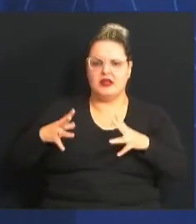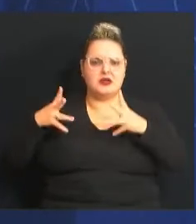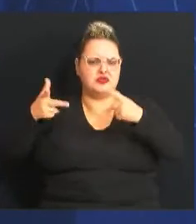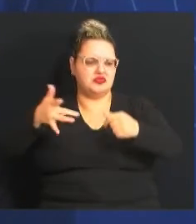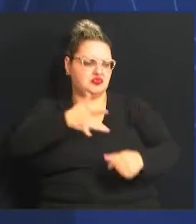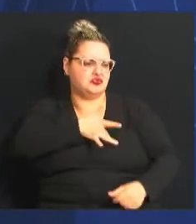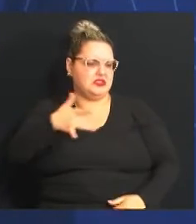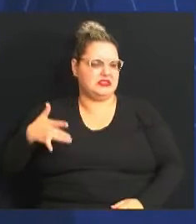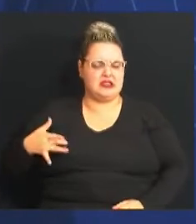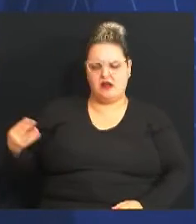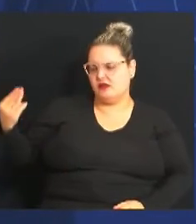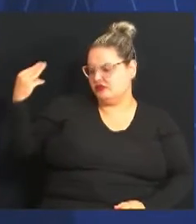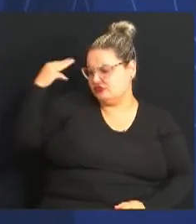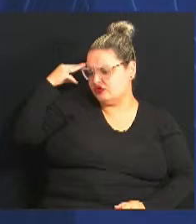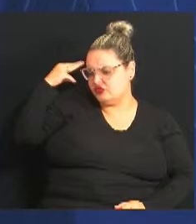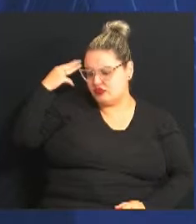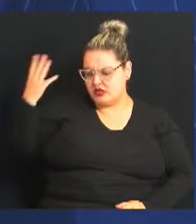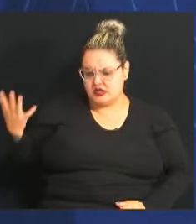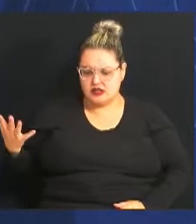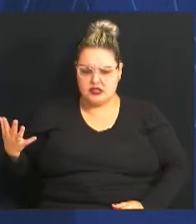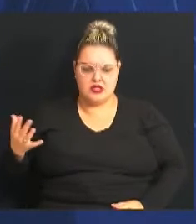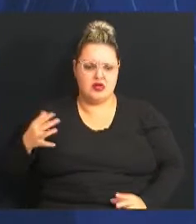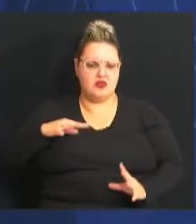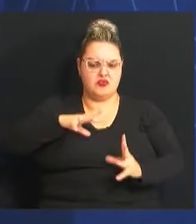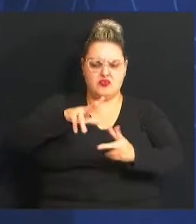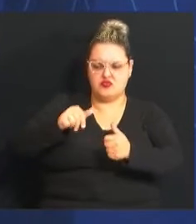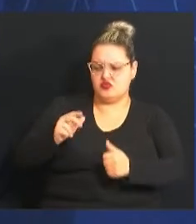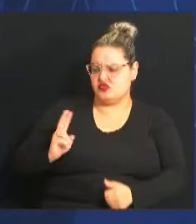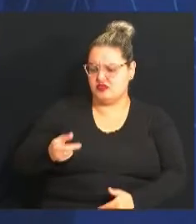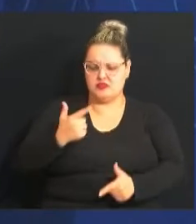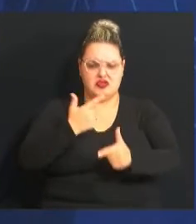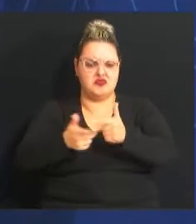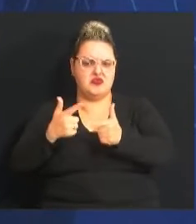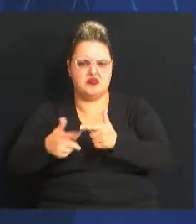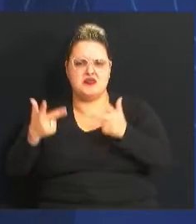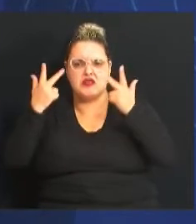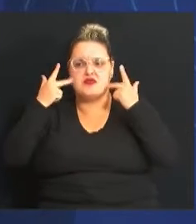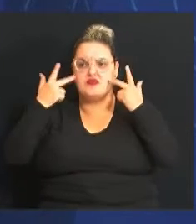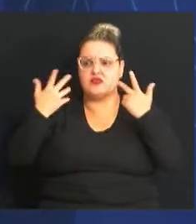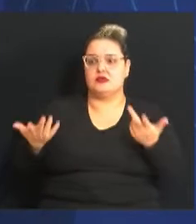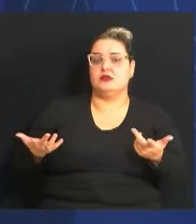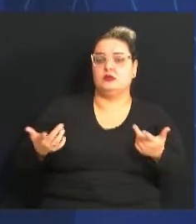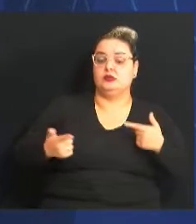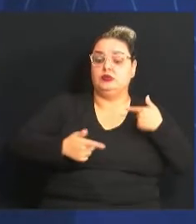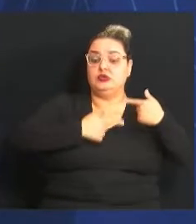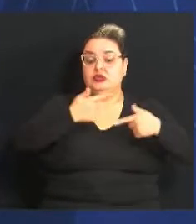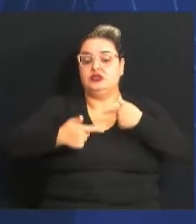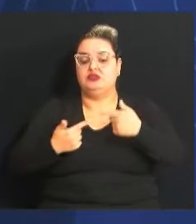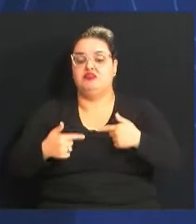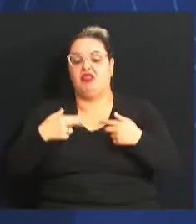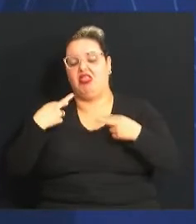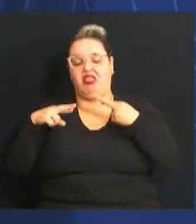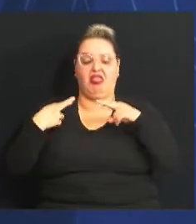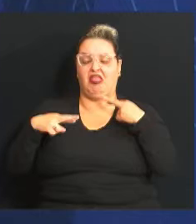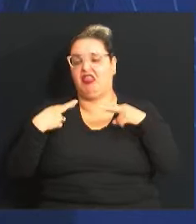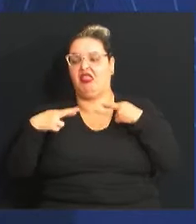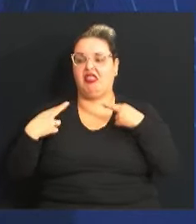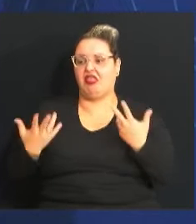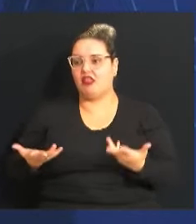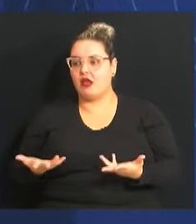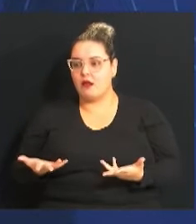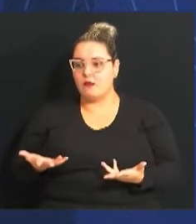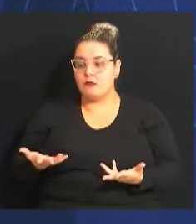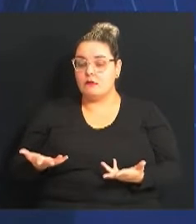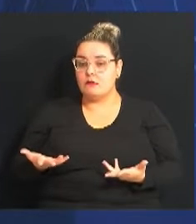mental, que o mundo sempre teve os seus problemas, que é normal e que essa geração ela reclama muito. O conflito